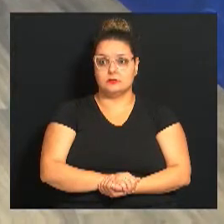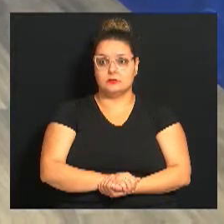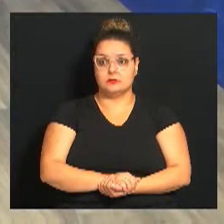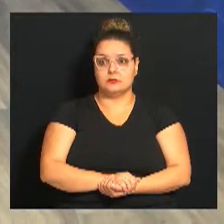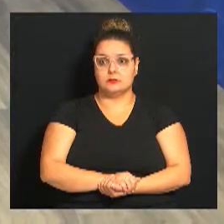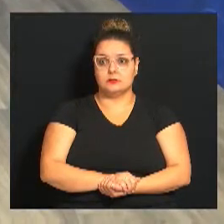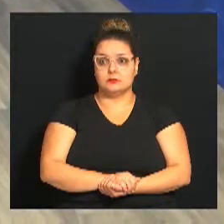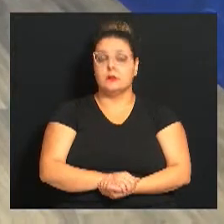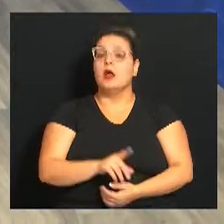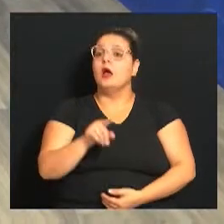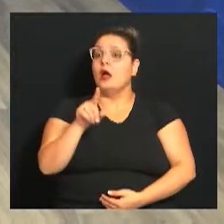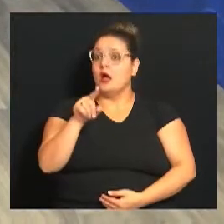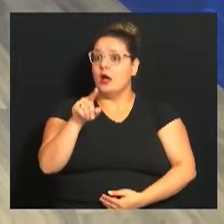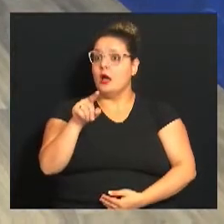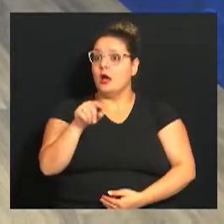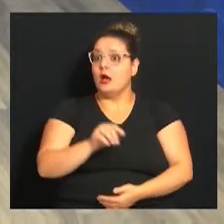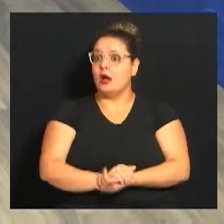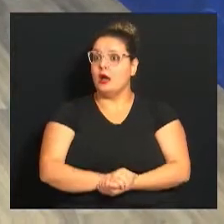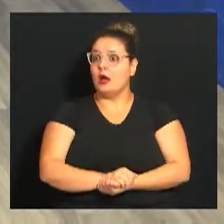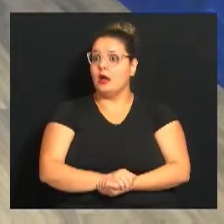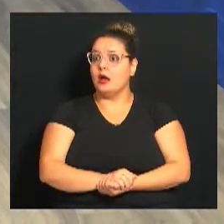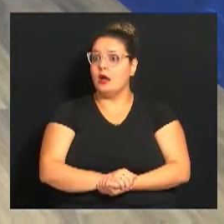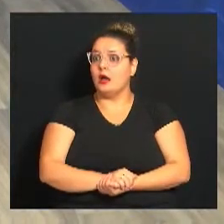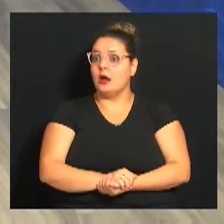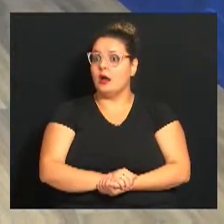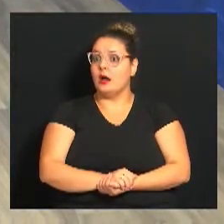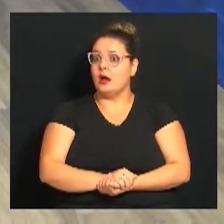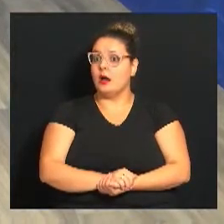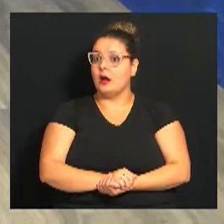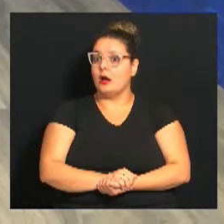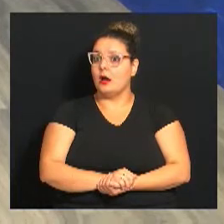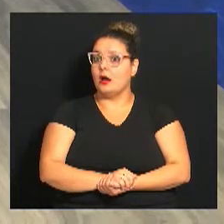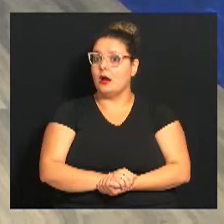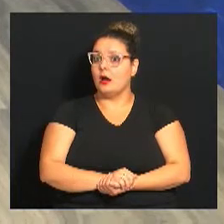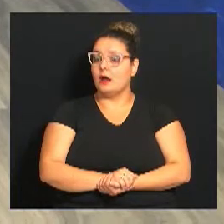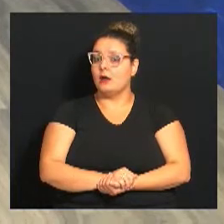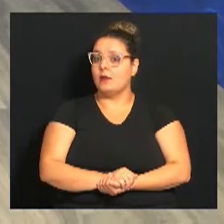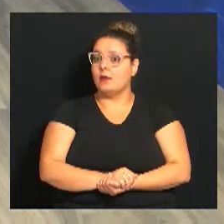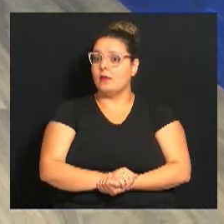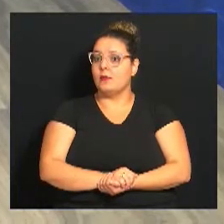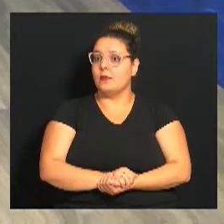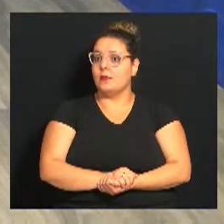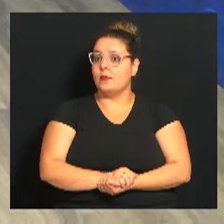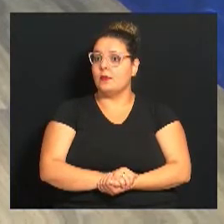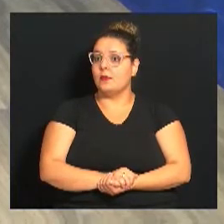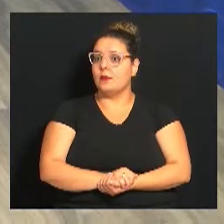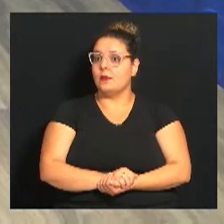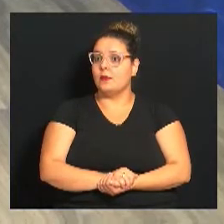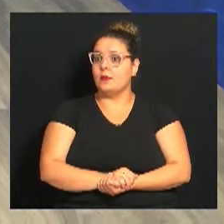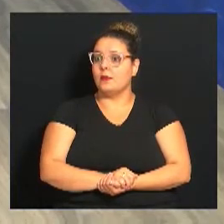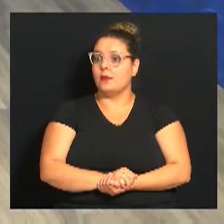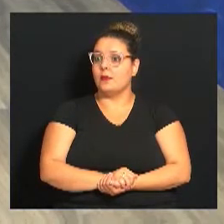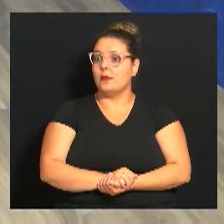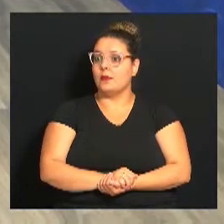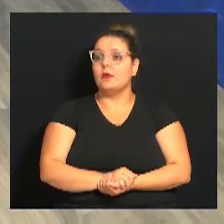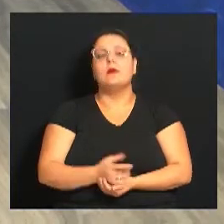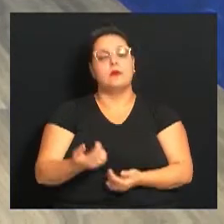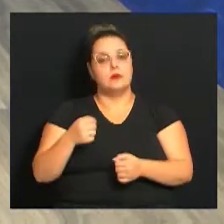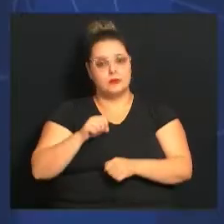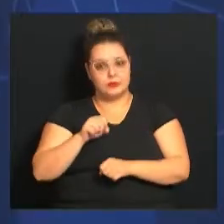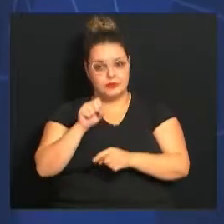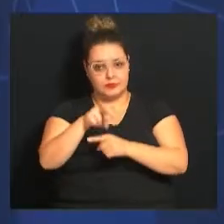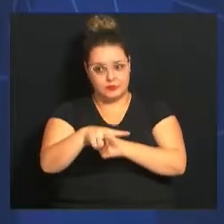É isso mesmo, Mari. Então, Gabriel, a gente tem um então questionamento, né? A gente estava falando sobre este vírus da gripe, né? Mas